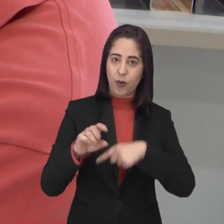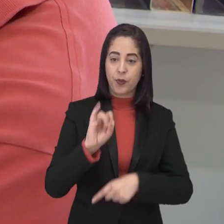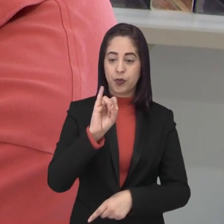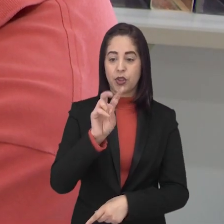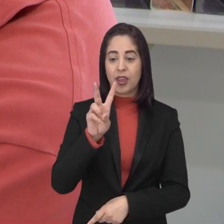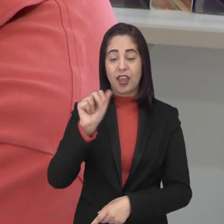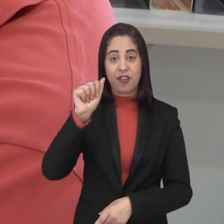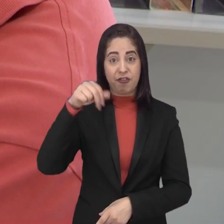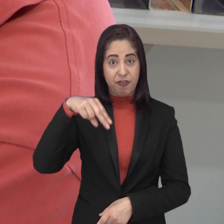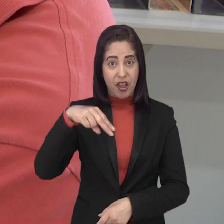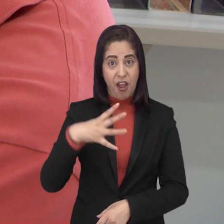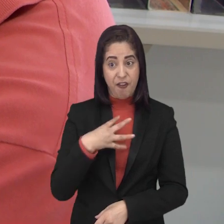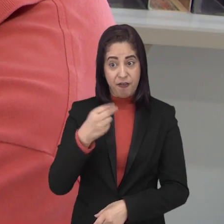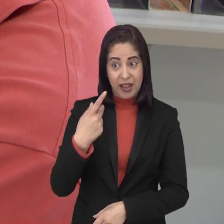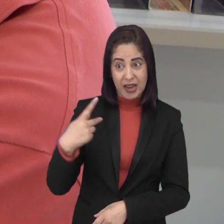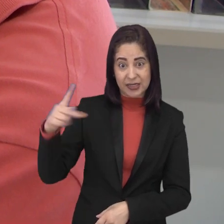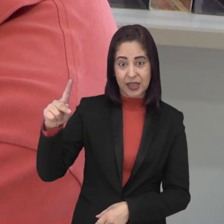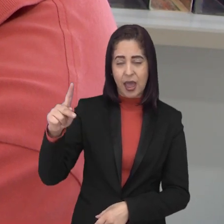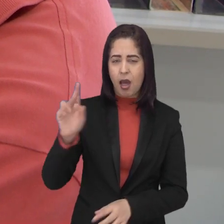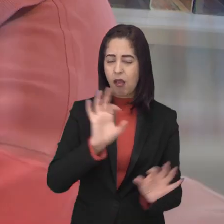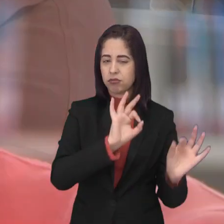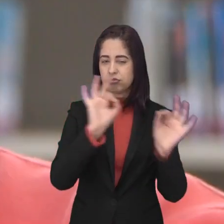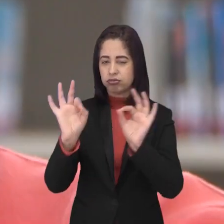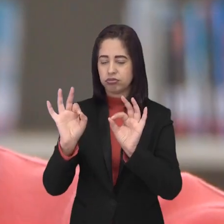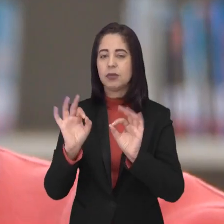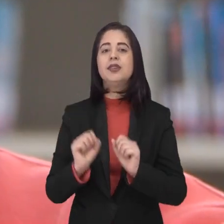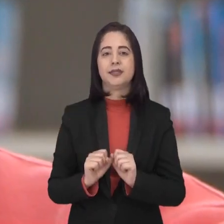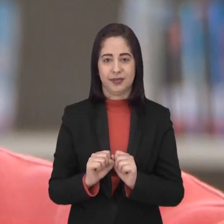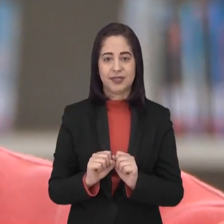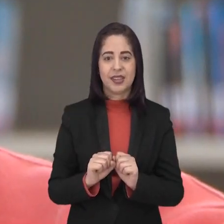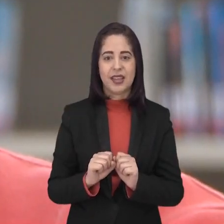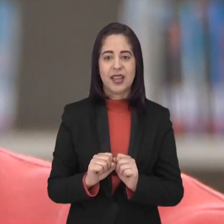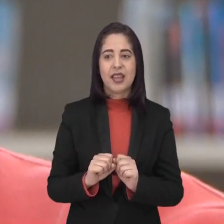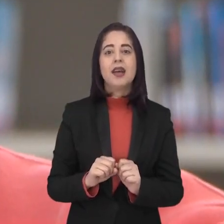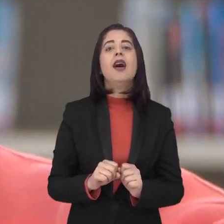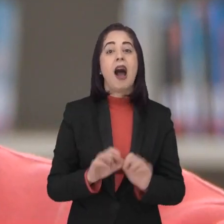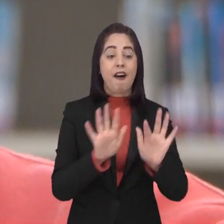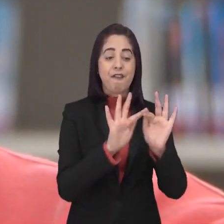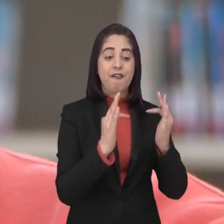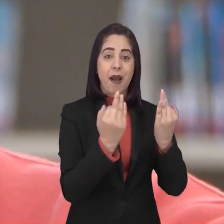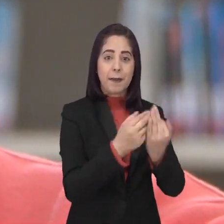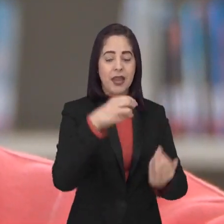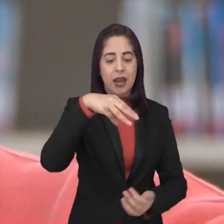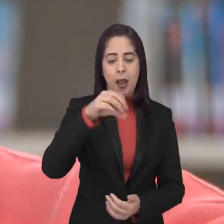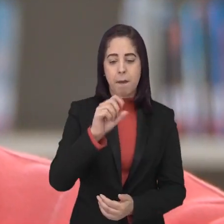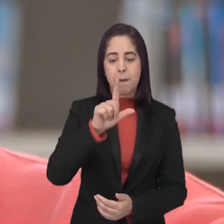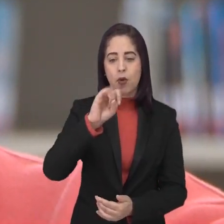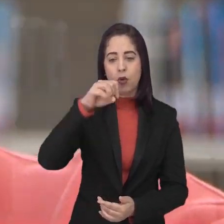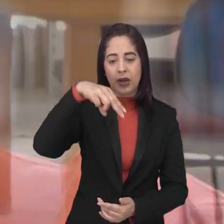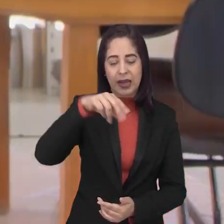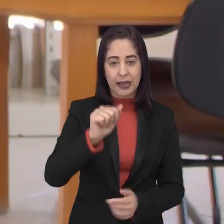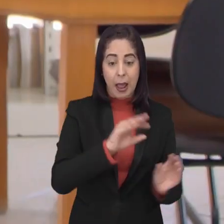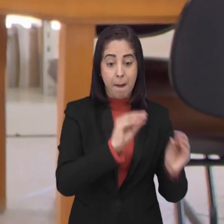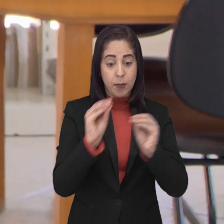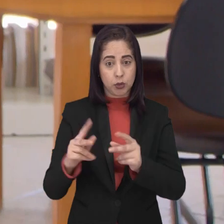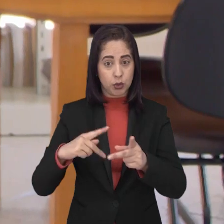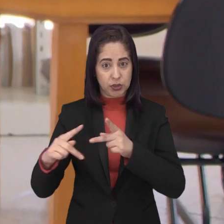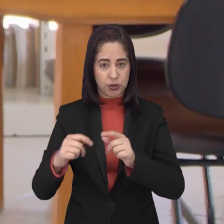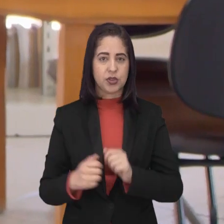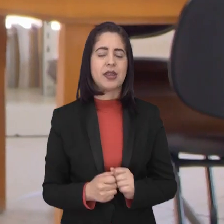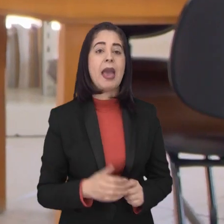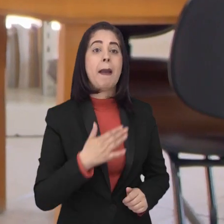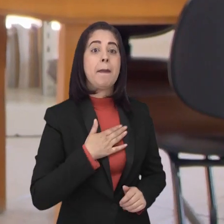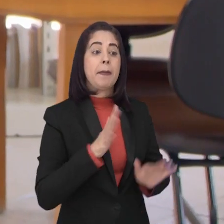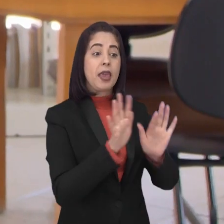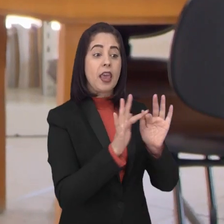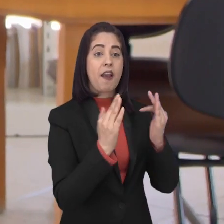filho da Helena, acompanhou de perto esses feitos. Tudo começou com a chegada da família Molina a São José. A família veio para